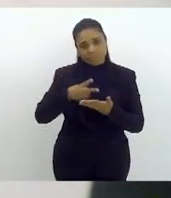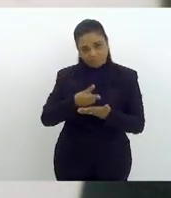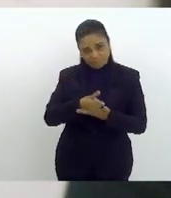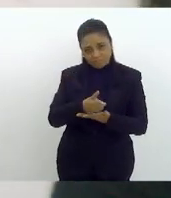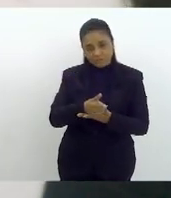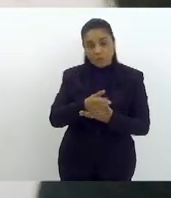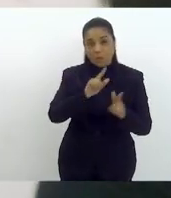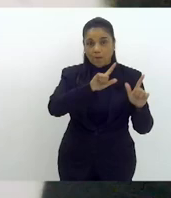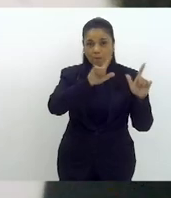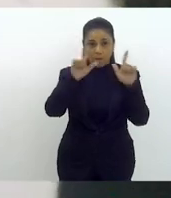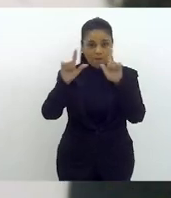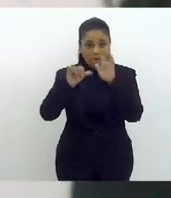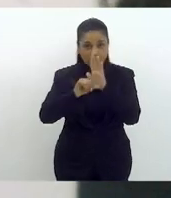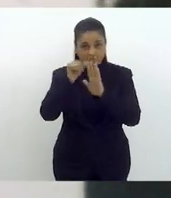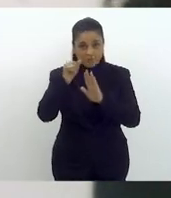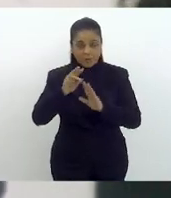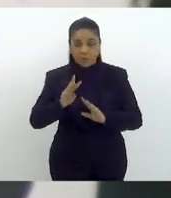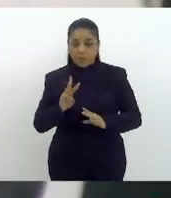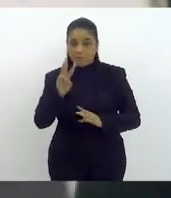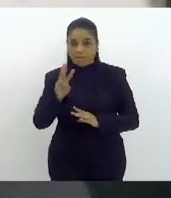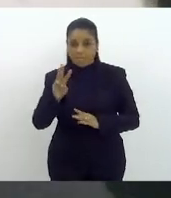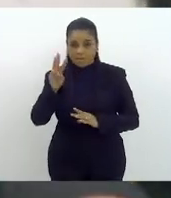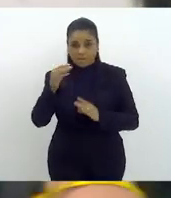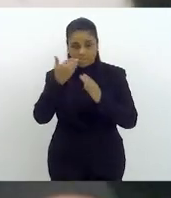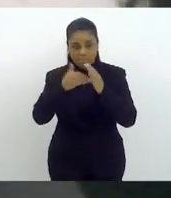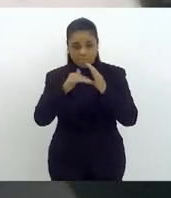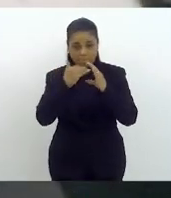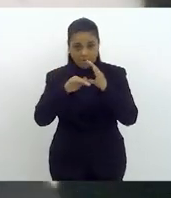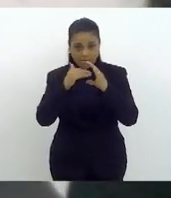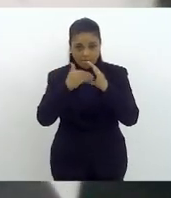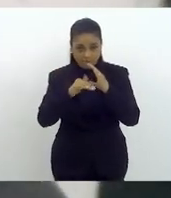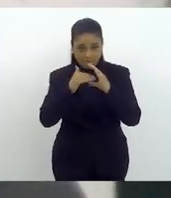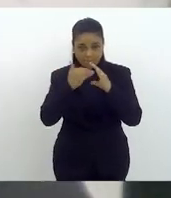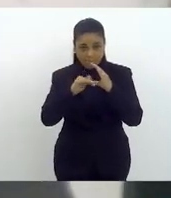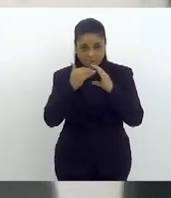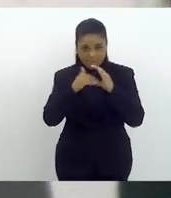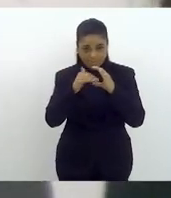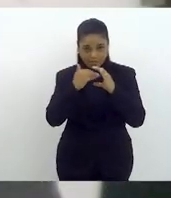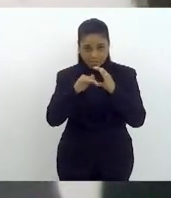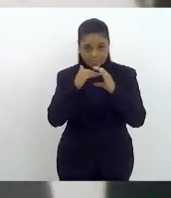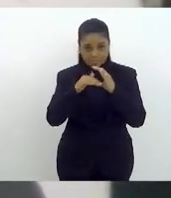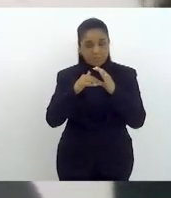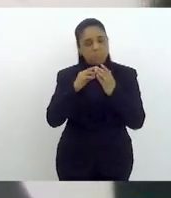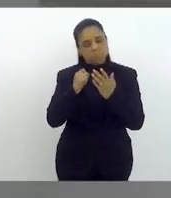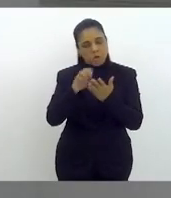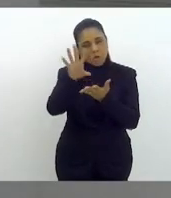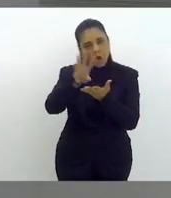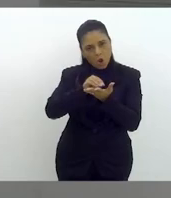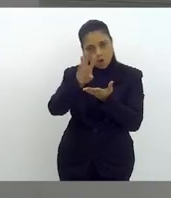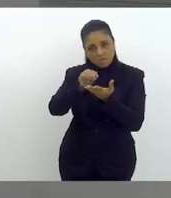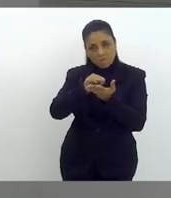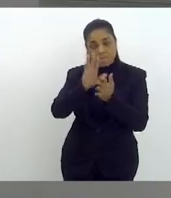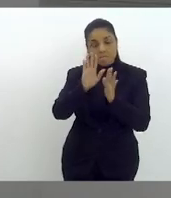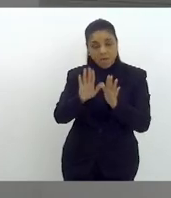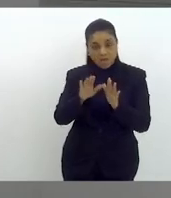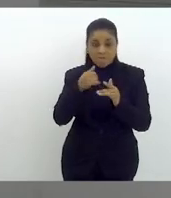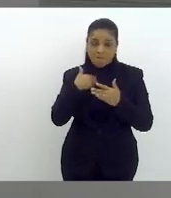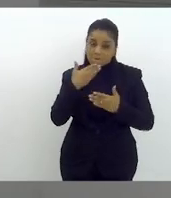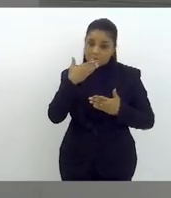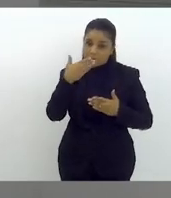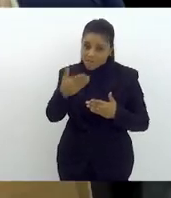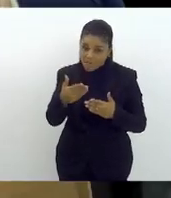o primeiro slide já mostra o e-mail quem quiser pode anotar mas eu peço que usem com moderação